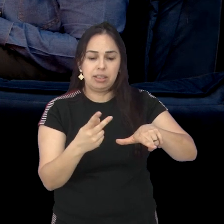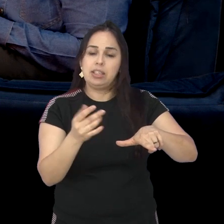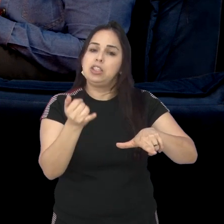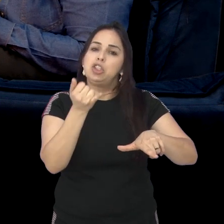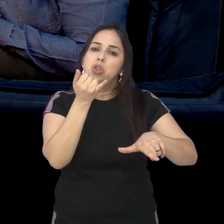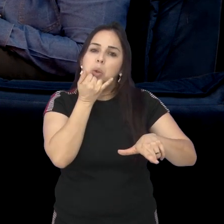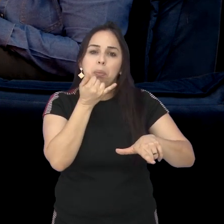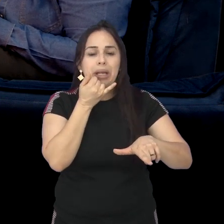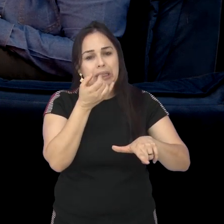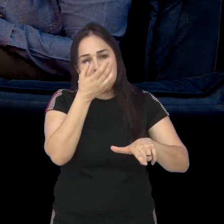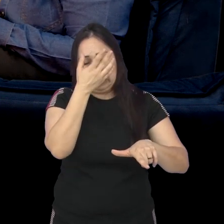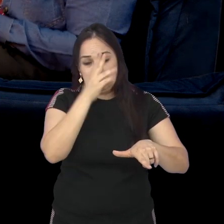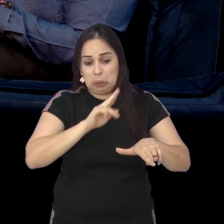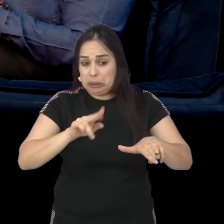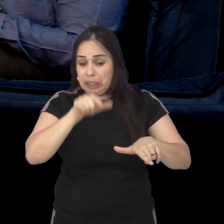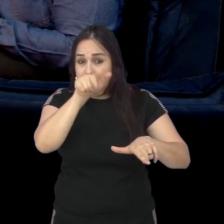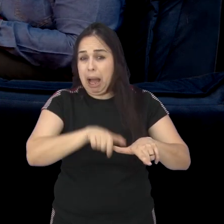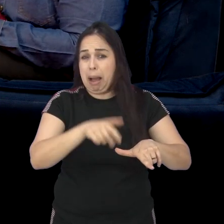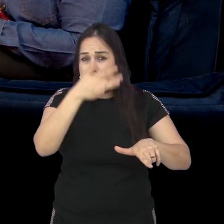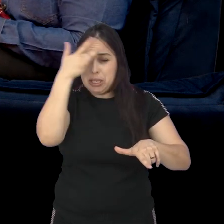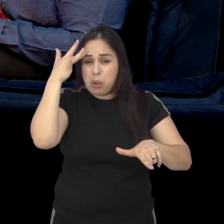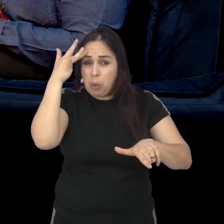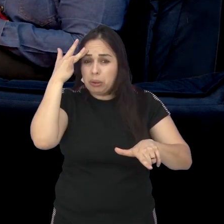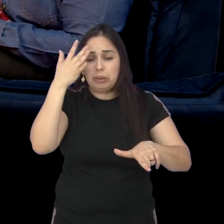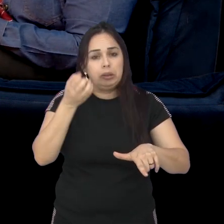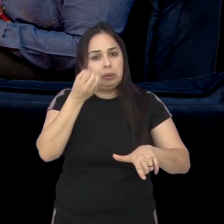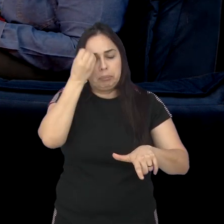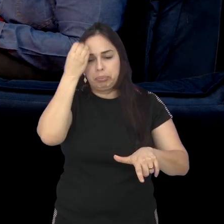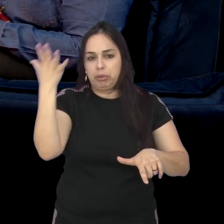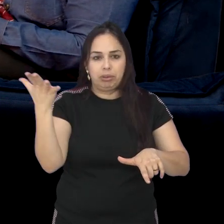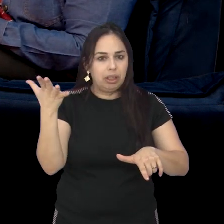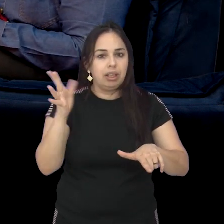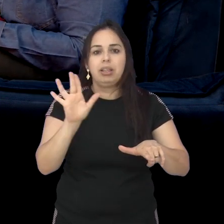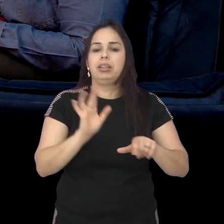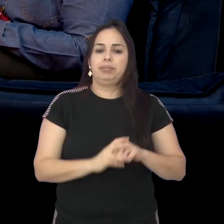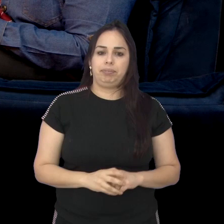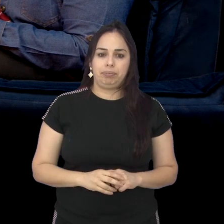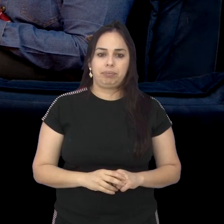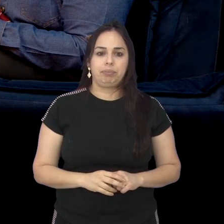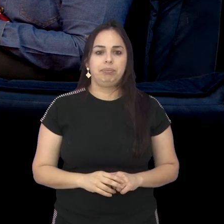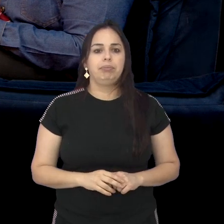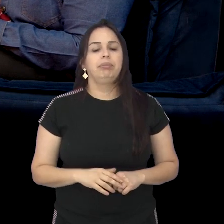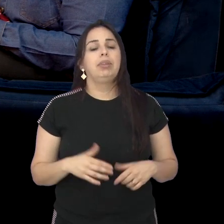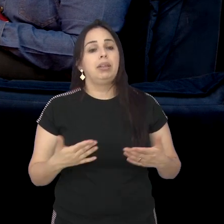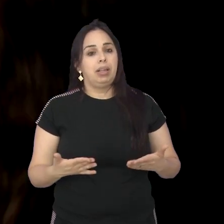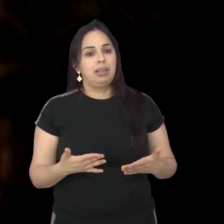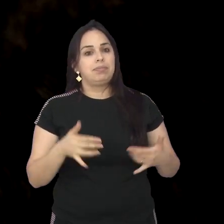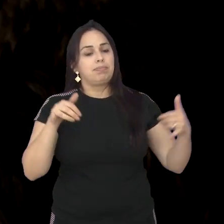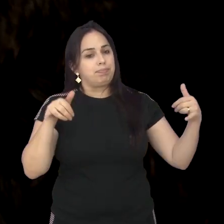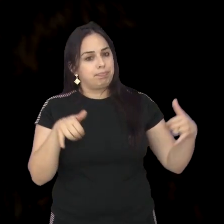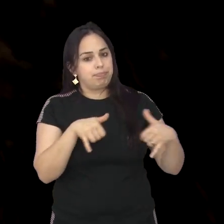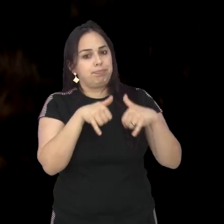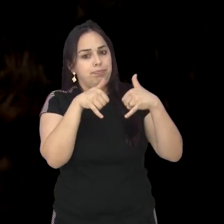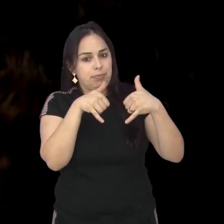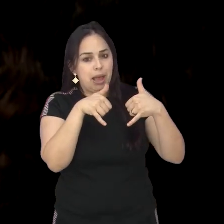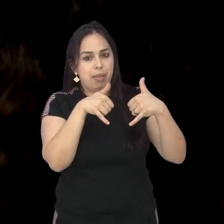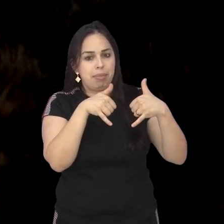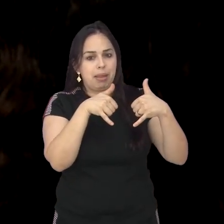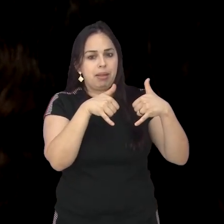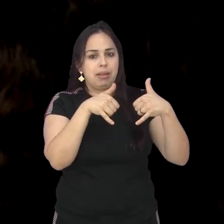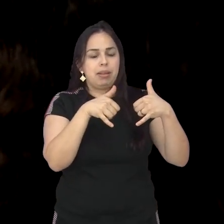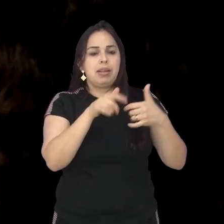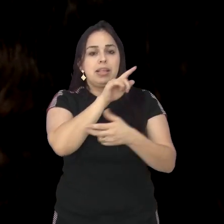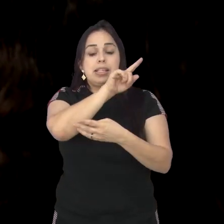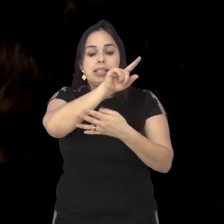Covid de novo, que a minha memória está muito ruim. Devia ter pesquisado antes de vir aqui para relembrar. Mas aí eles ligaram e eles